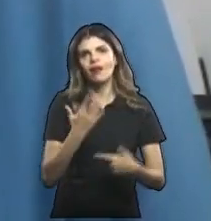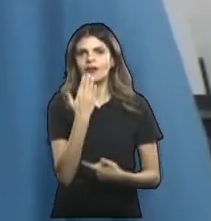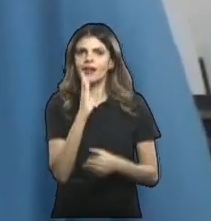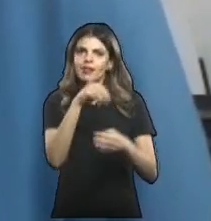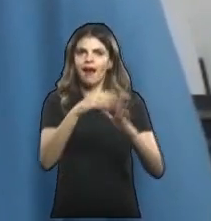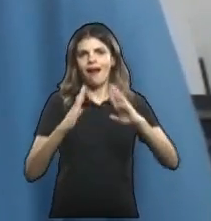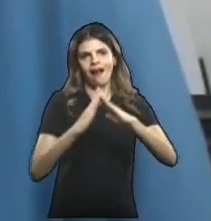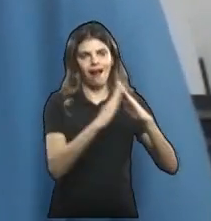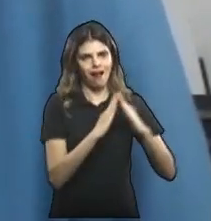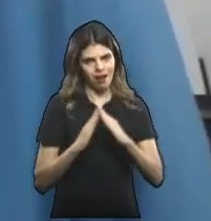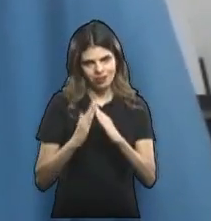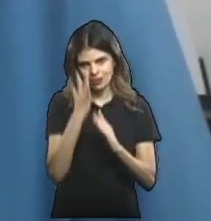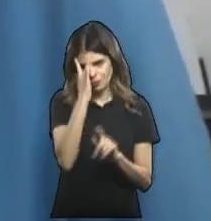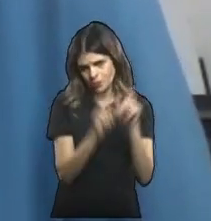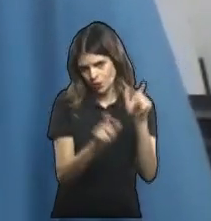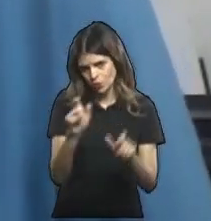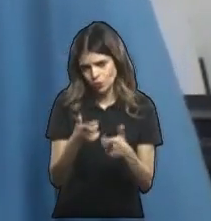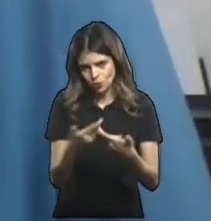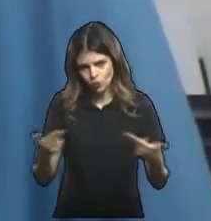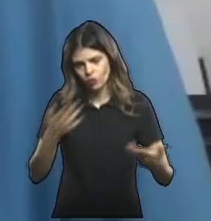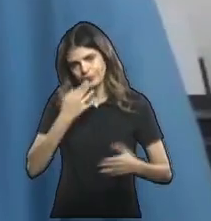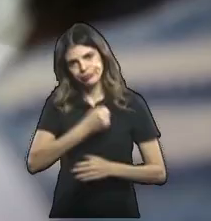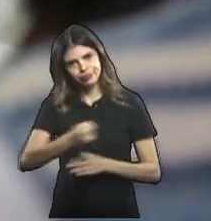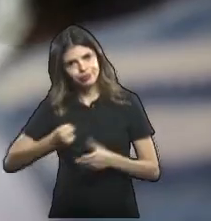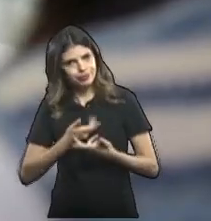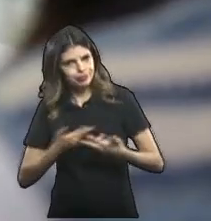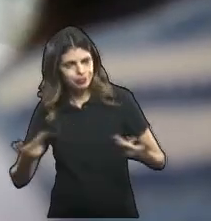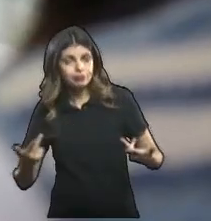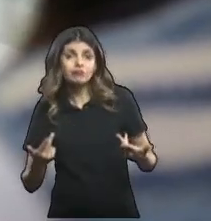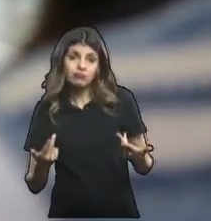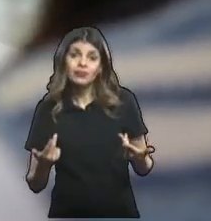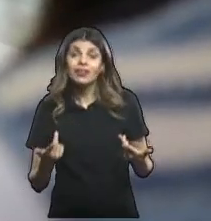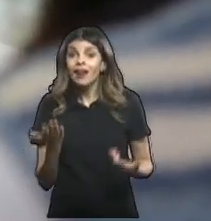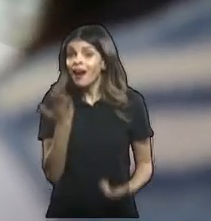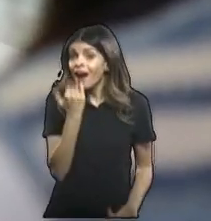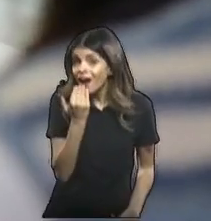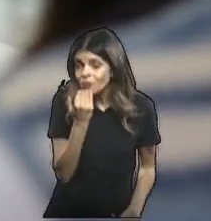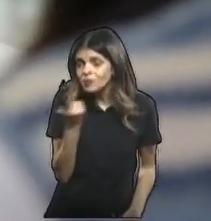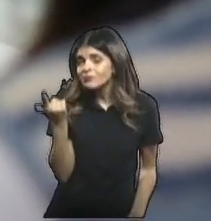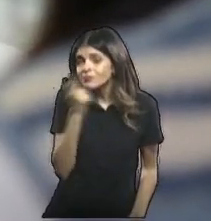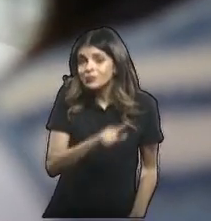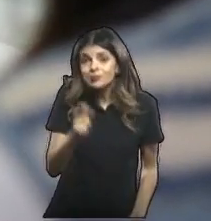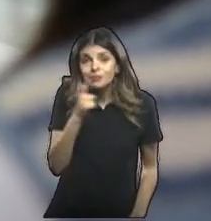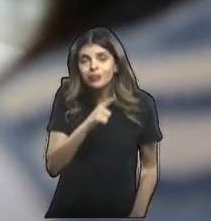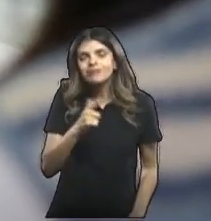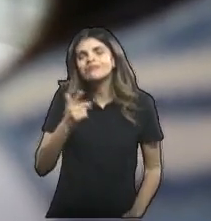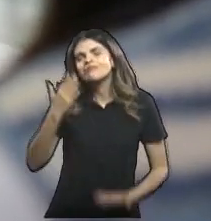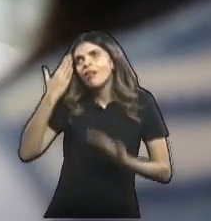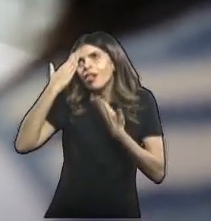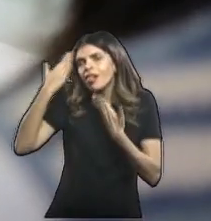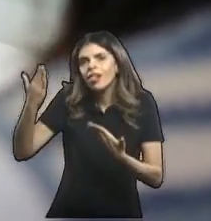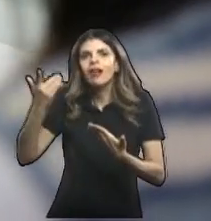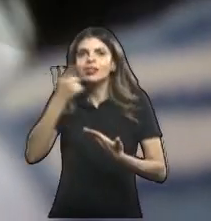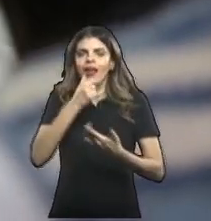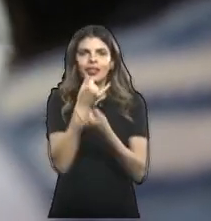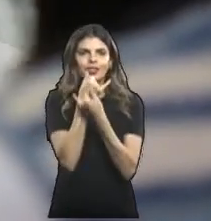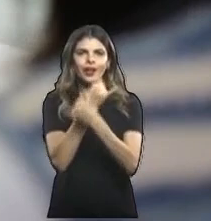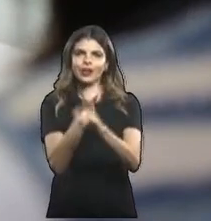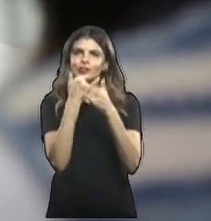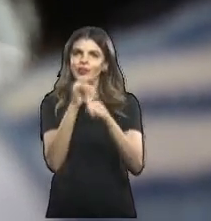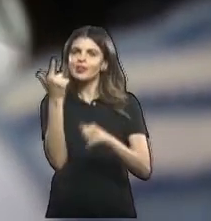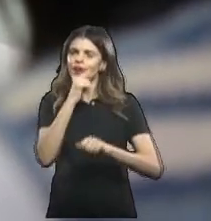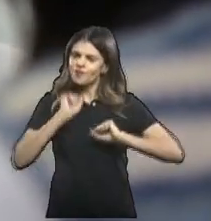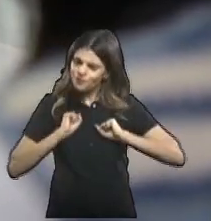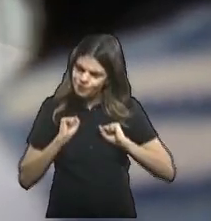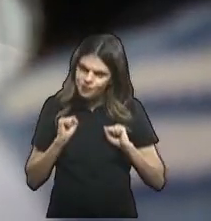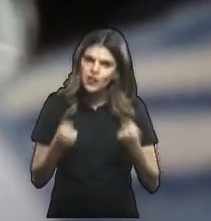alimento na mesa dessa família, né? E aí com o alimento a gente tem força para vencer,